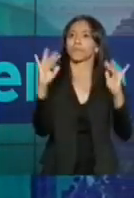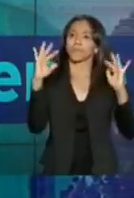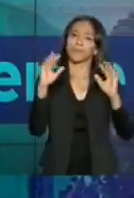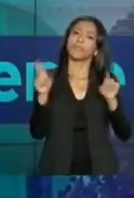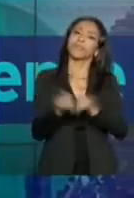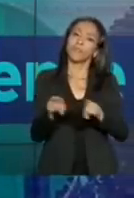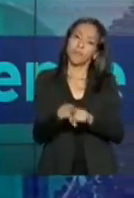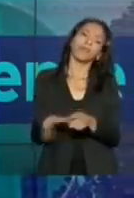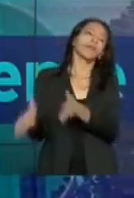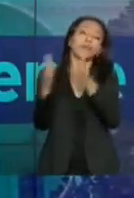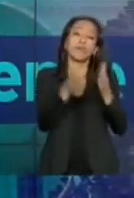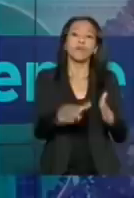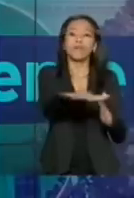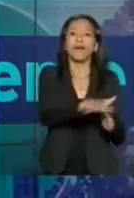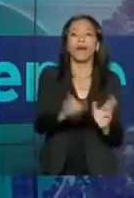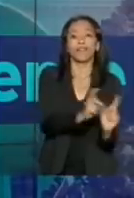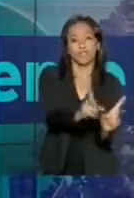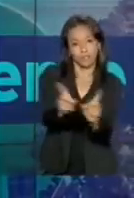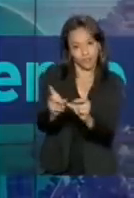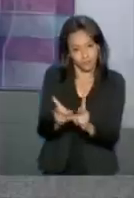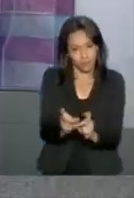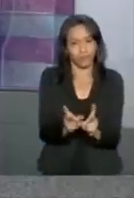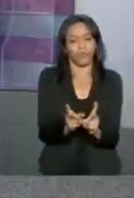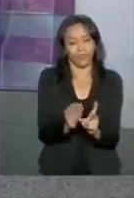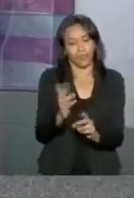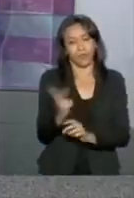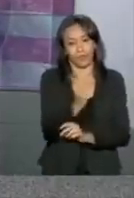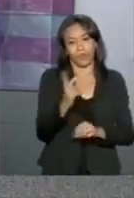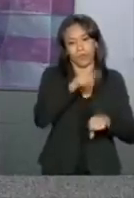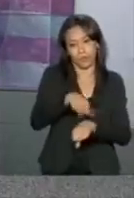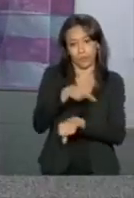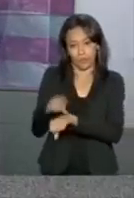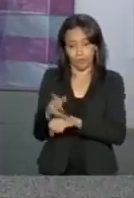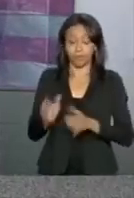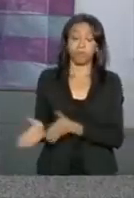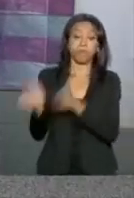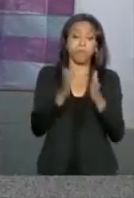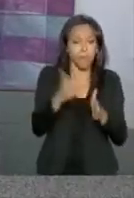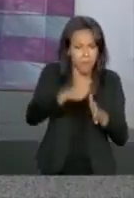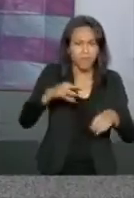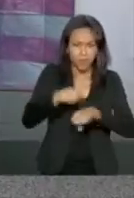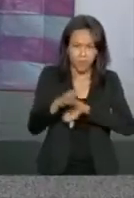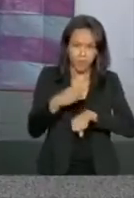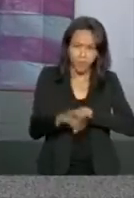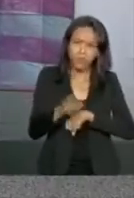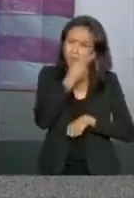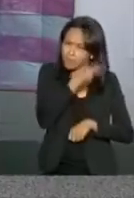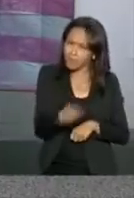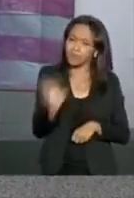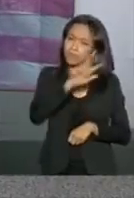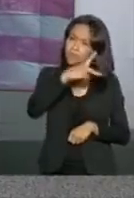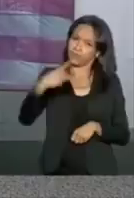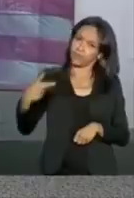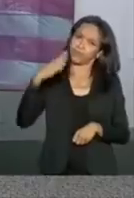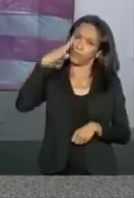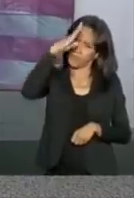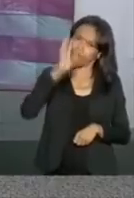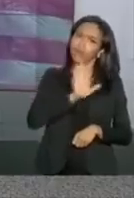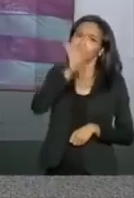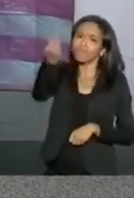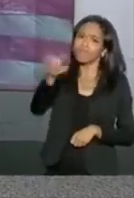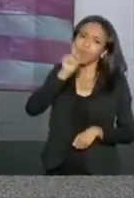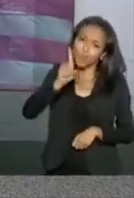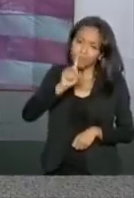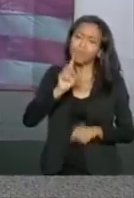tratados comerciais entre os dois países. Mais informações sobre esta visita do presidente Jair Bolsonaro aos Estados